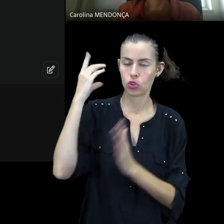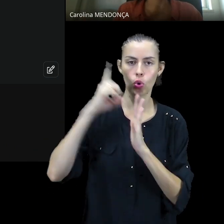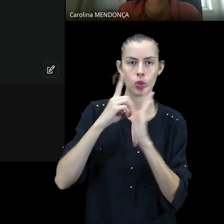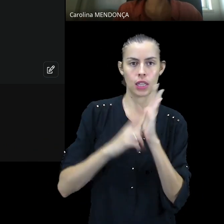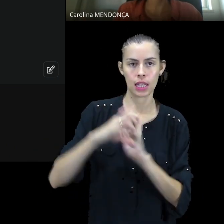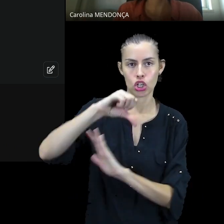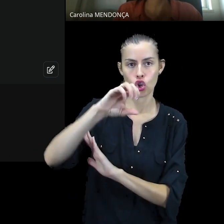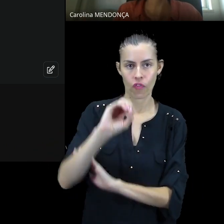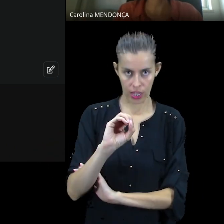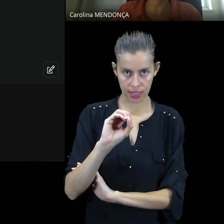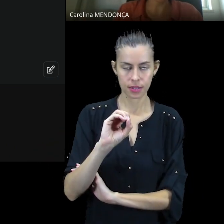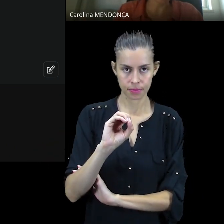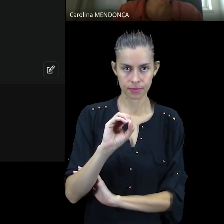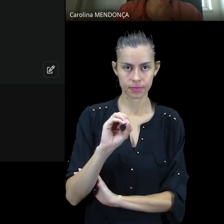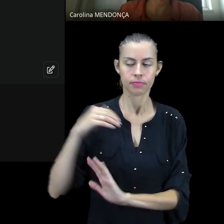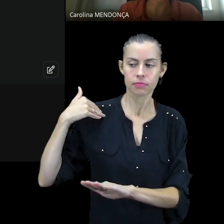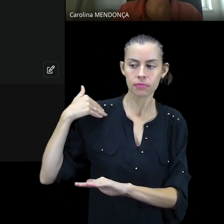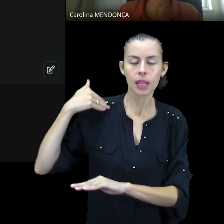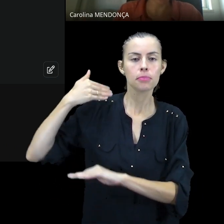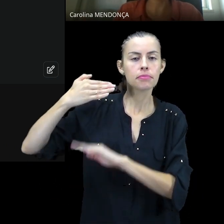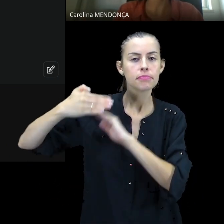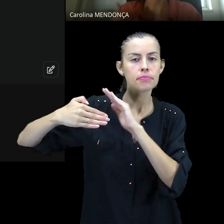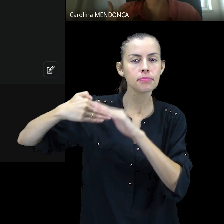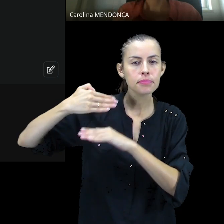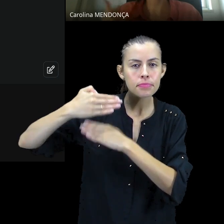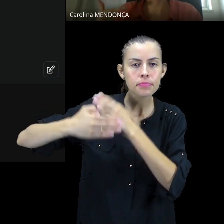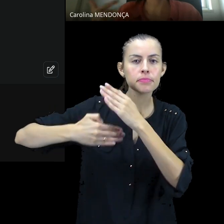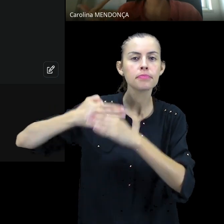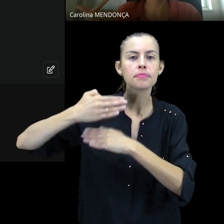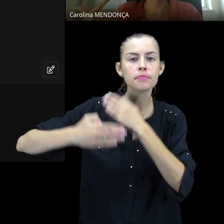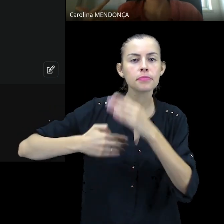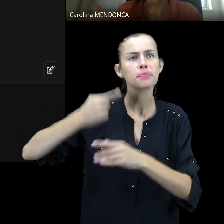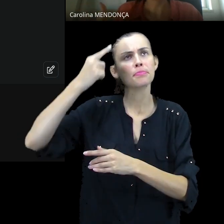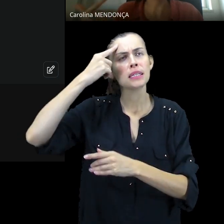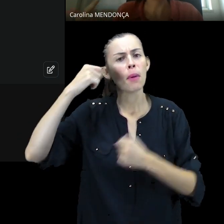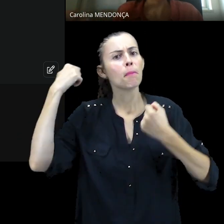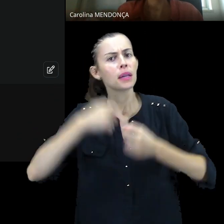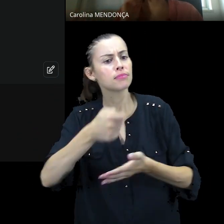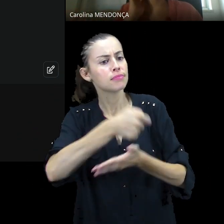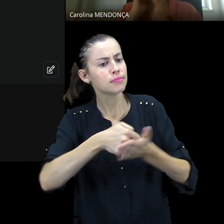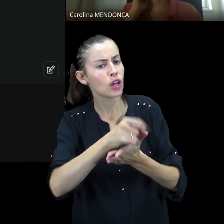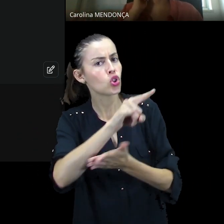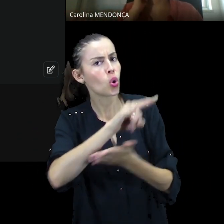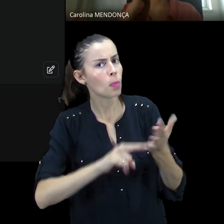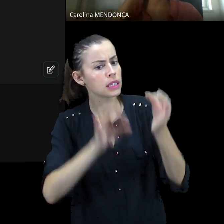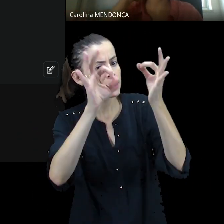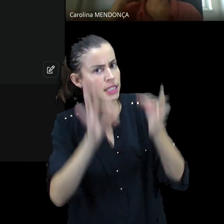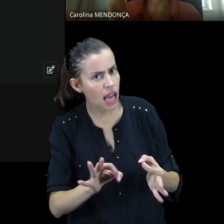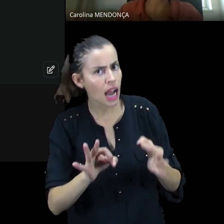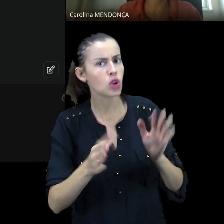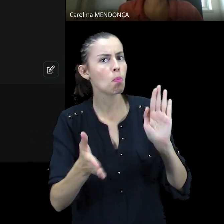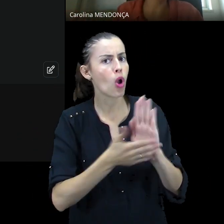extensão. Então, a gente primeiro chamava a ACC, Atividade Curricular em Comunidade, e agora se transformou